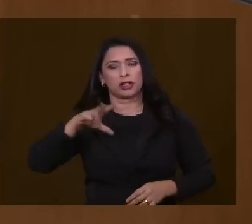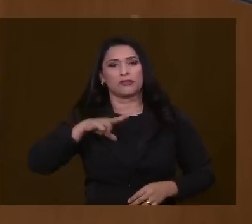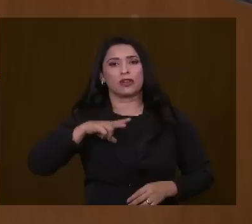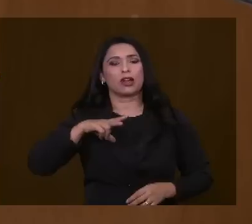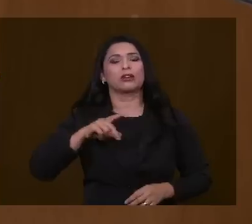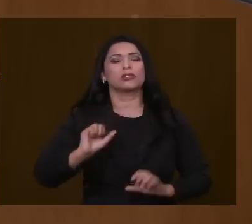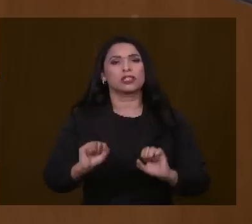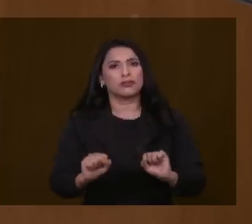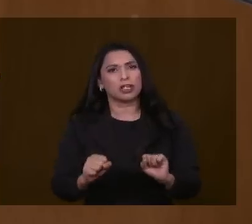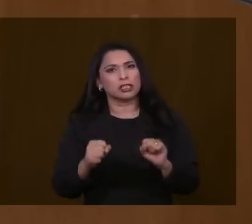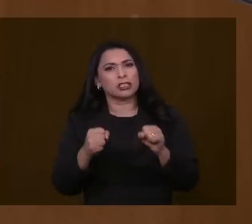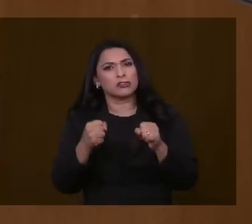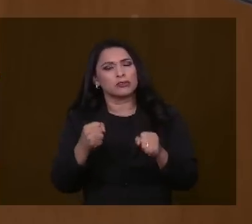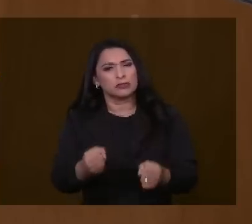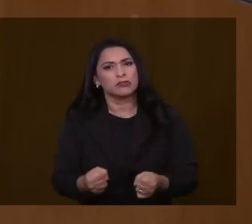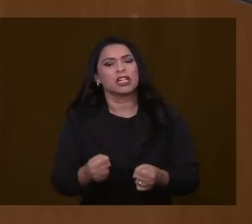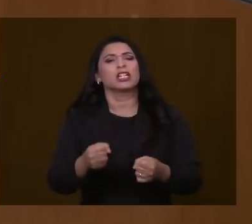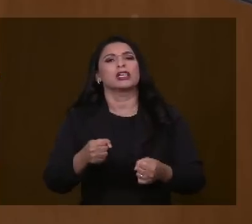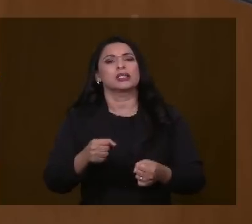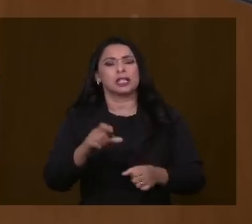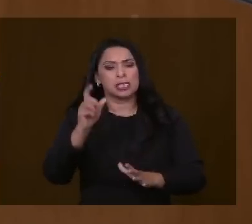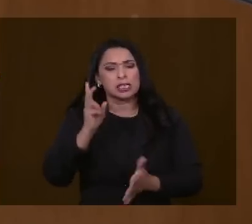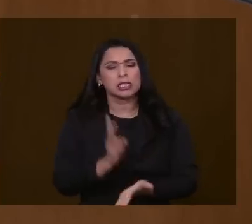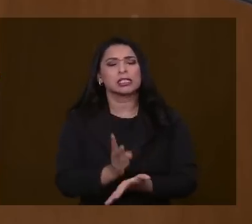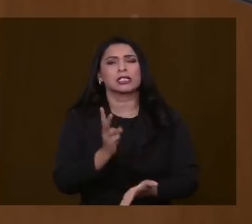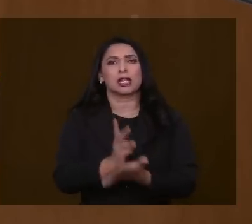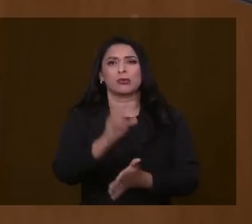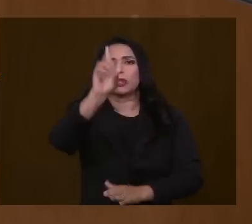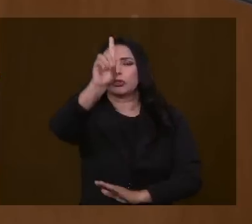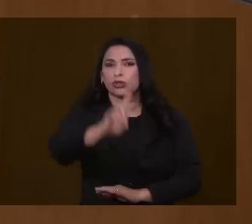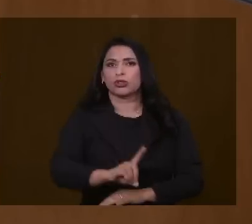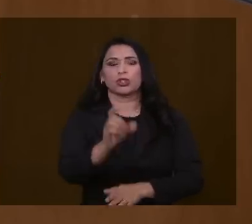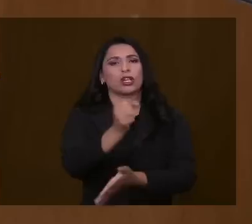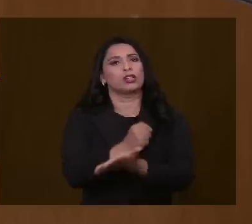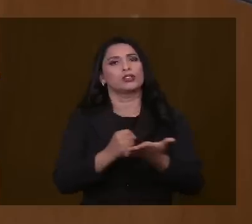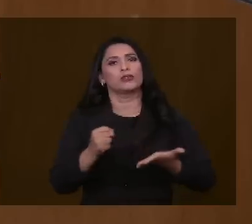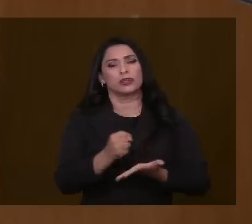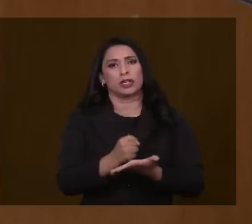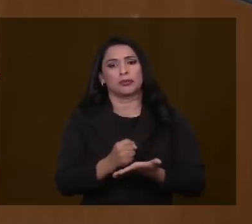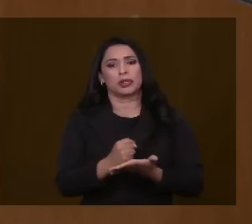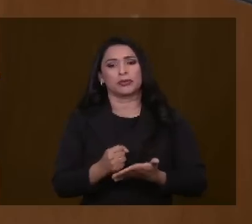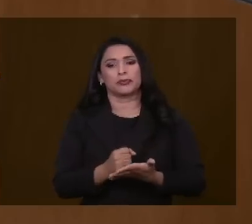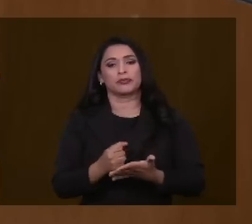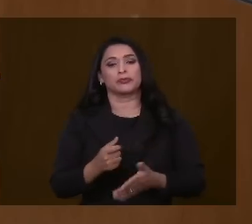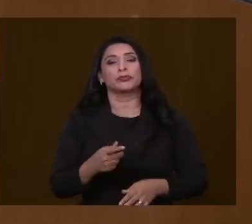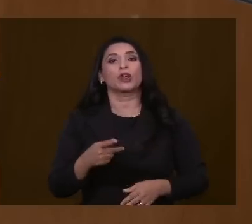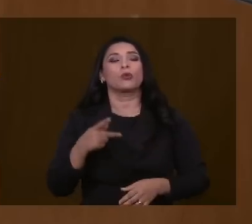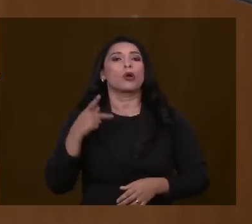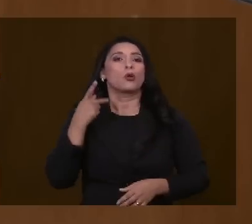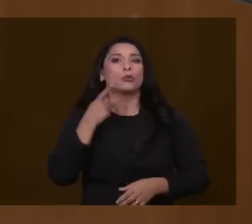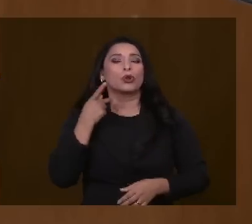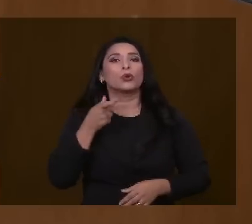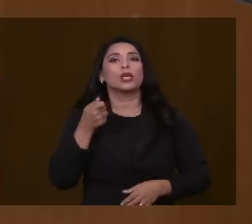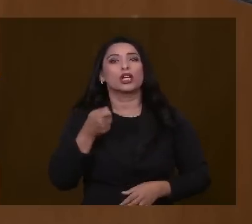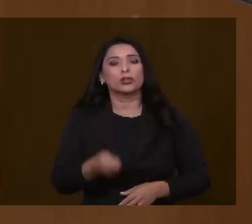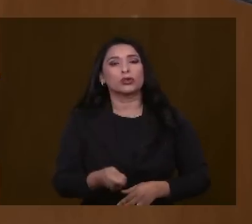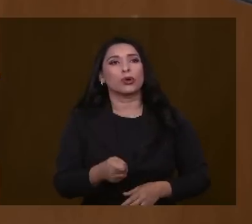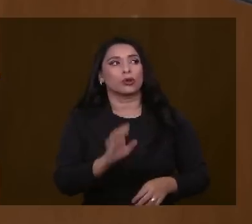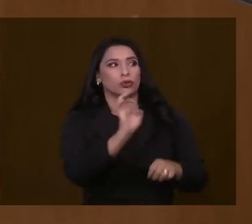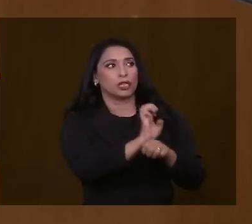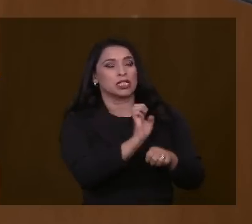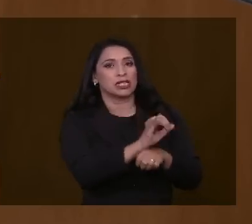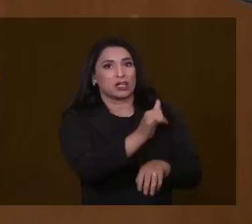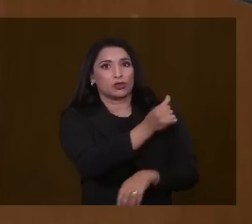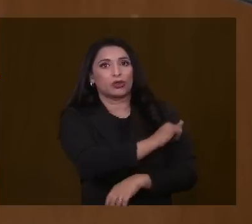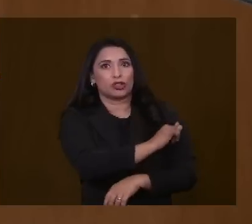pela defesa intransigente dos direitos fundamentais. Como procurador do Estado do Rio de Janeiro, é de todos conhecida